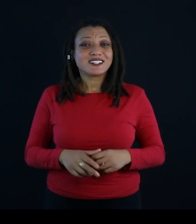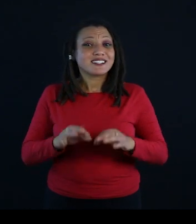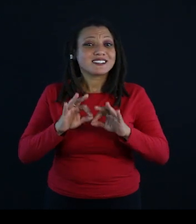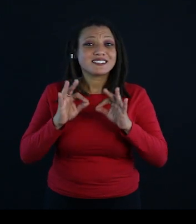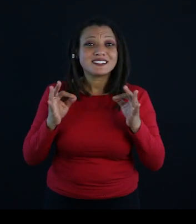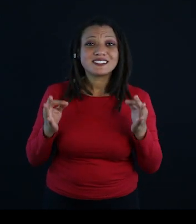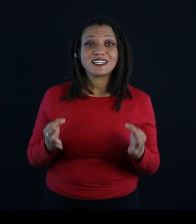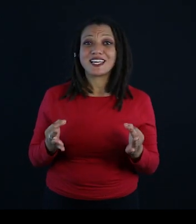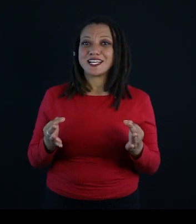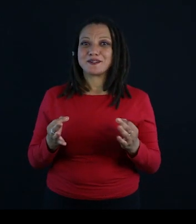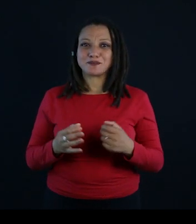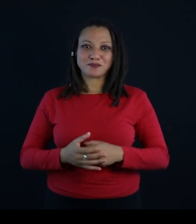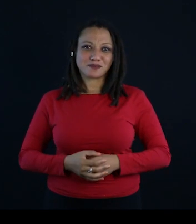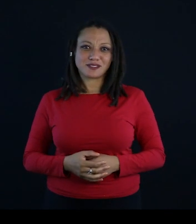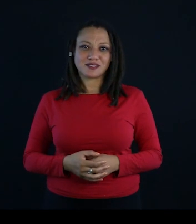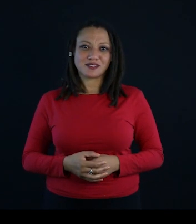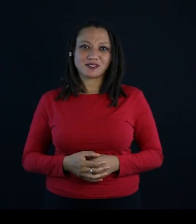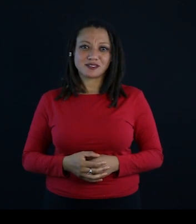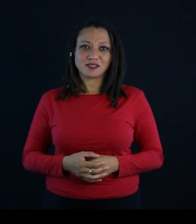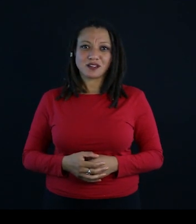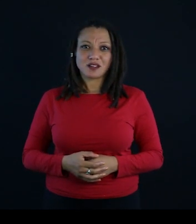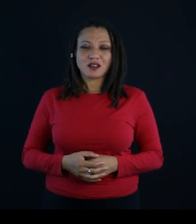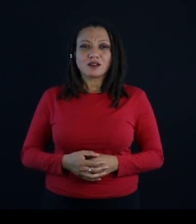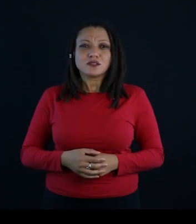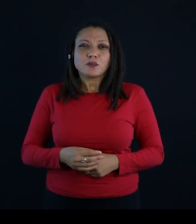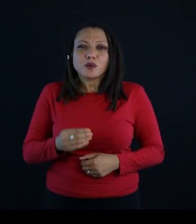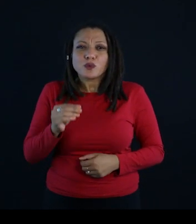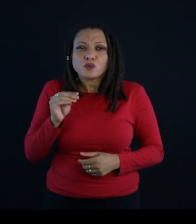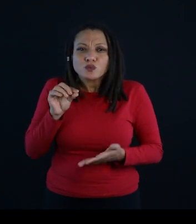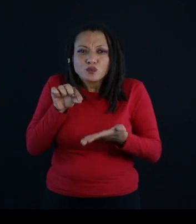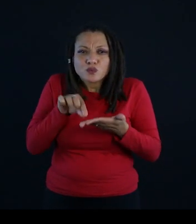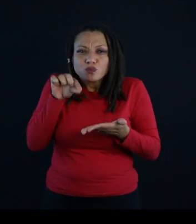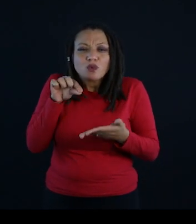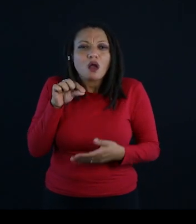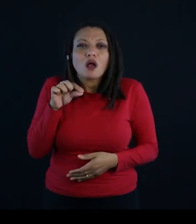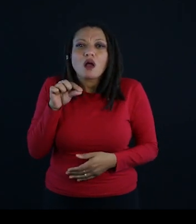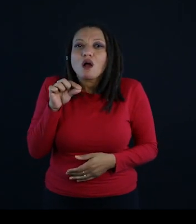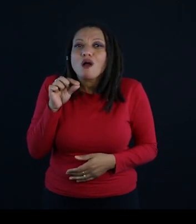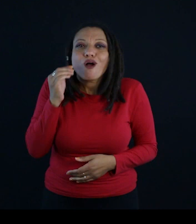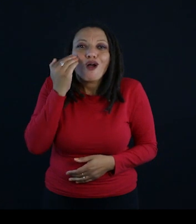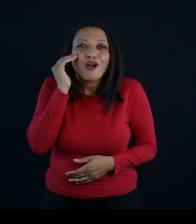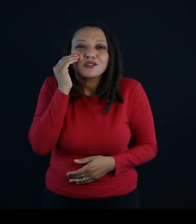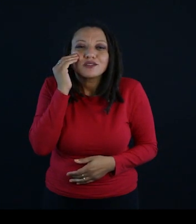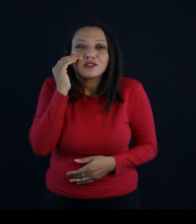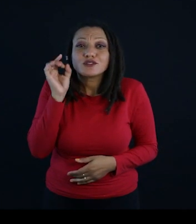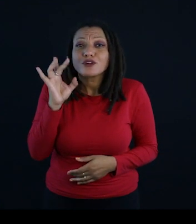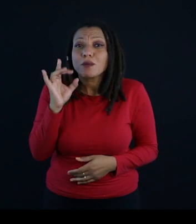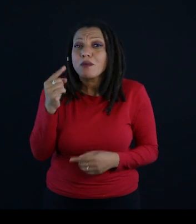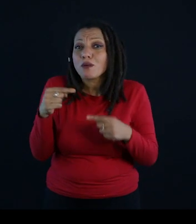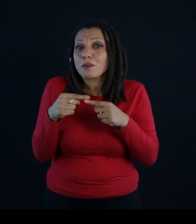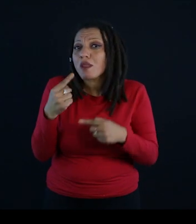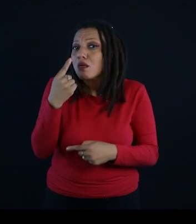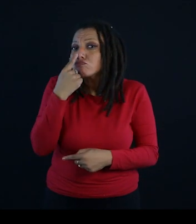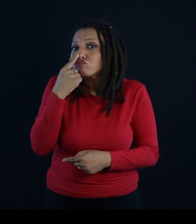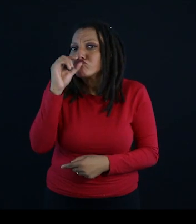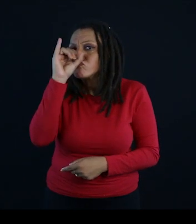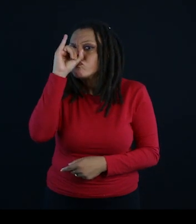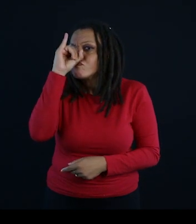bem simples. A gente faz assim, uma manchinha de nada, de rosa, pro focinho.